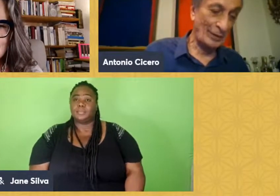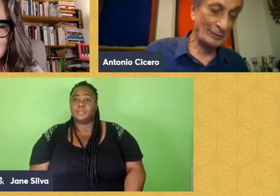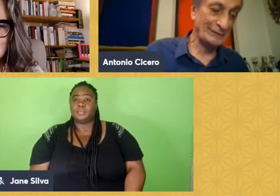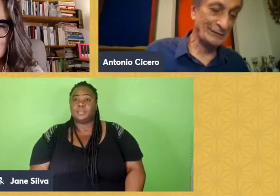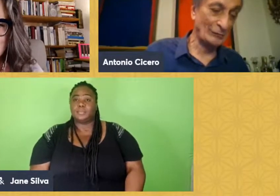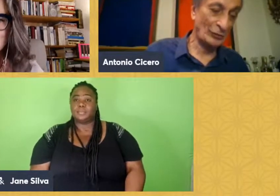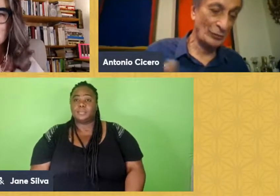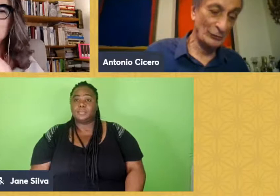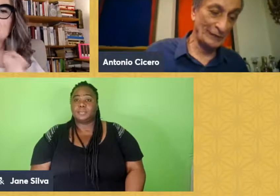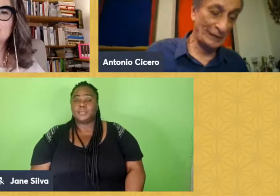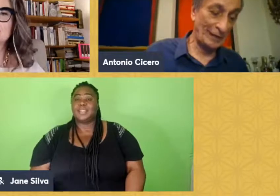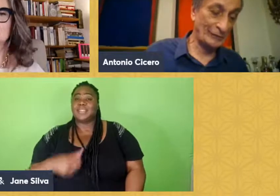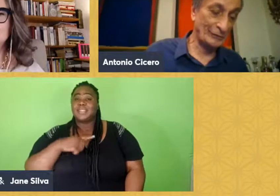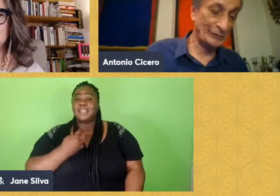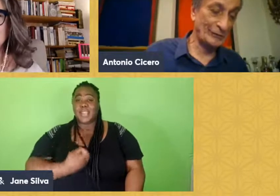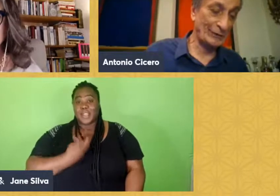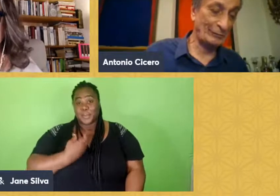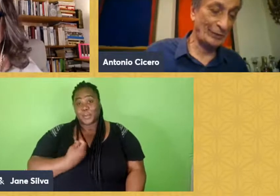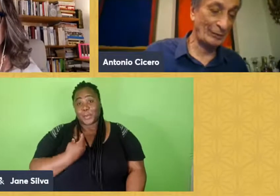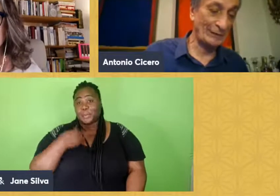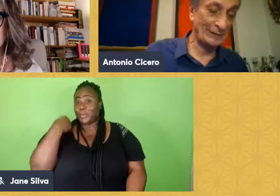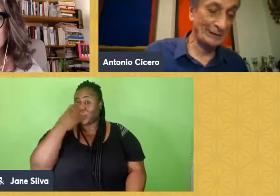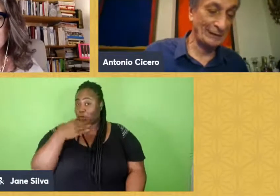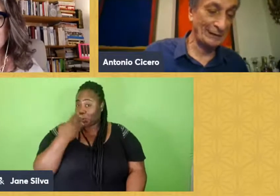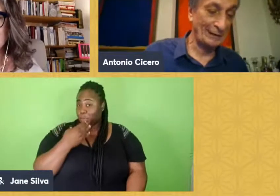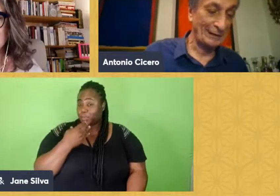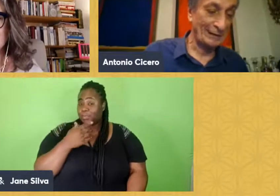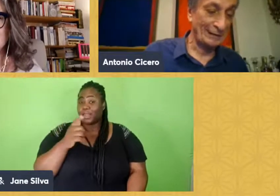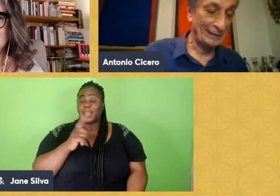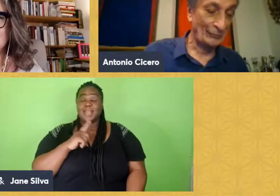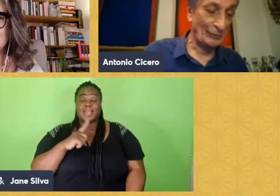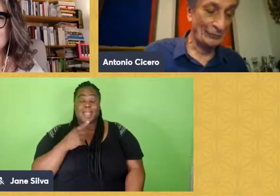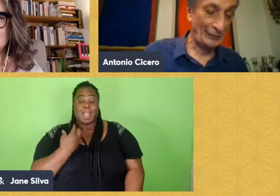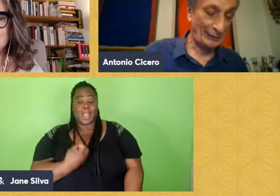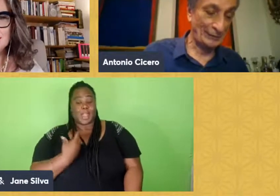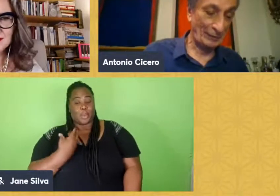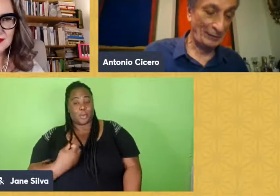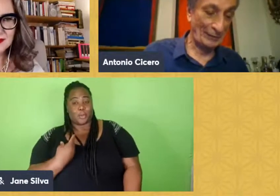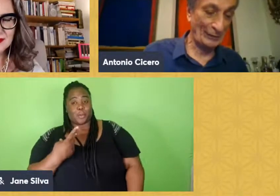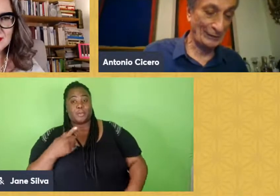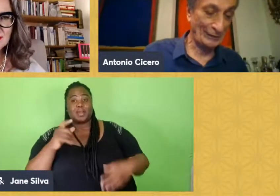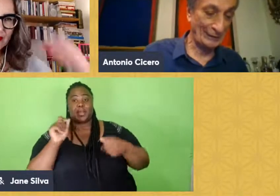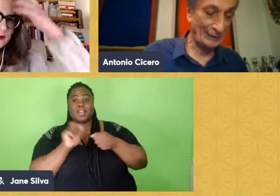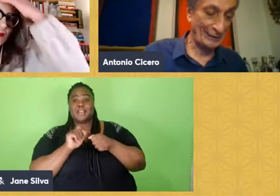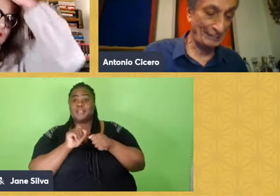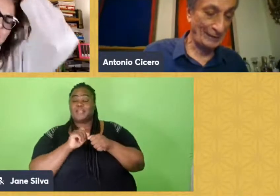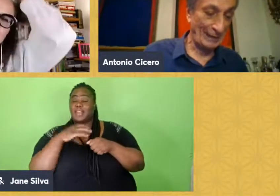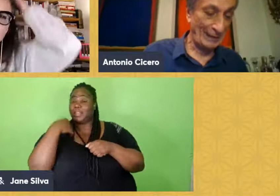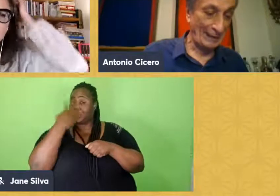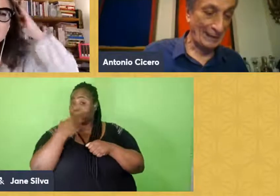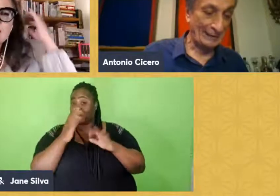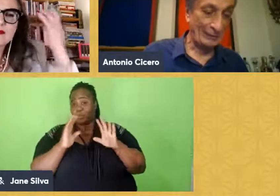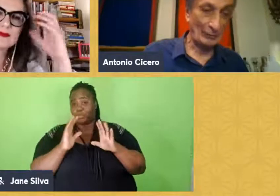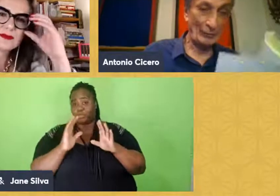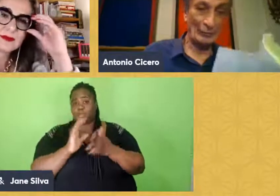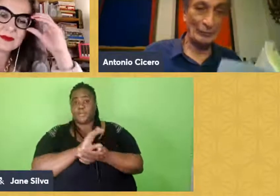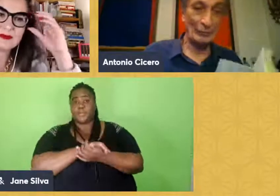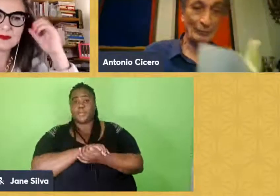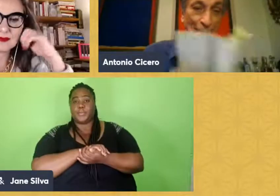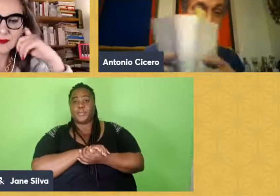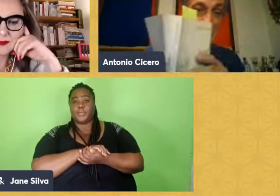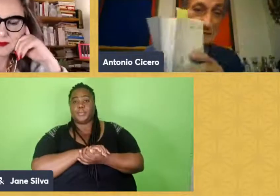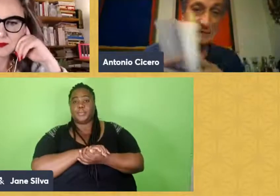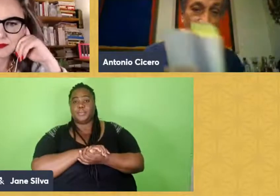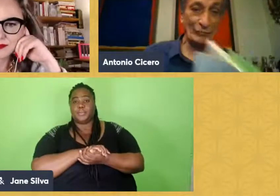tem poemas que foram musicados e tem poemas que foram feitos para melodias, né? Aqui